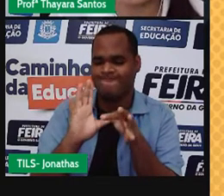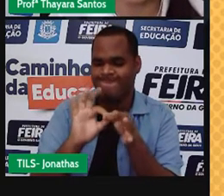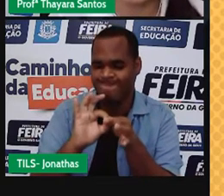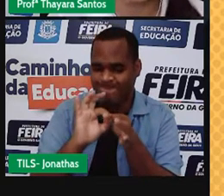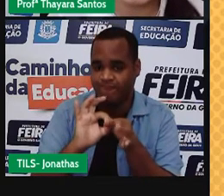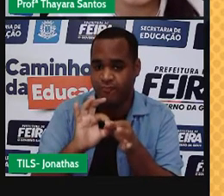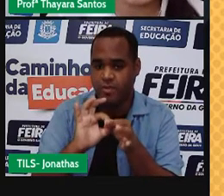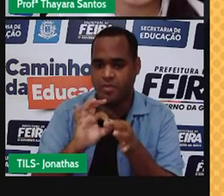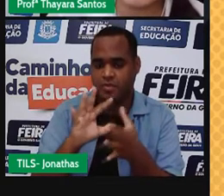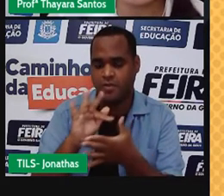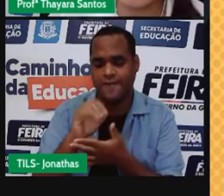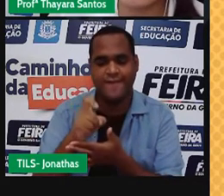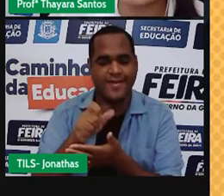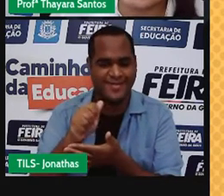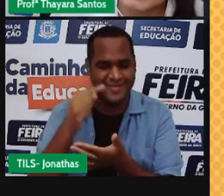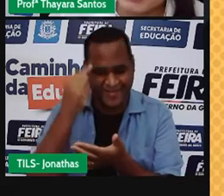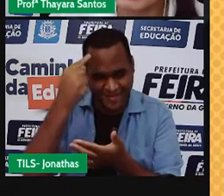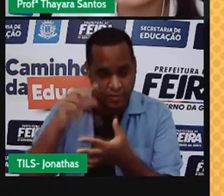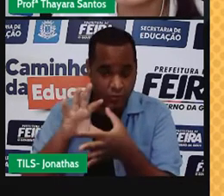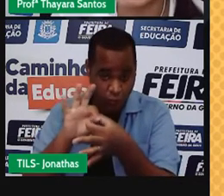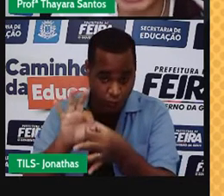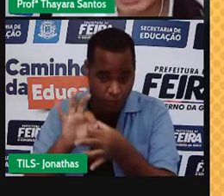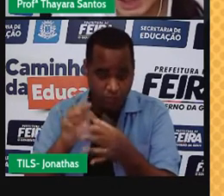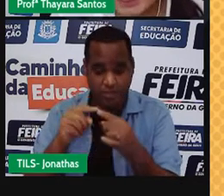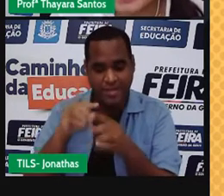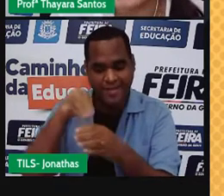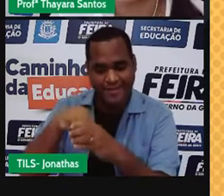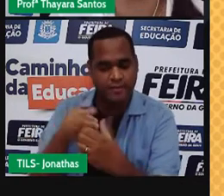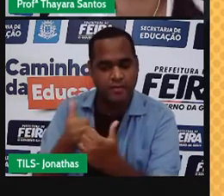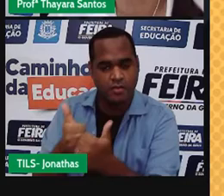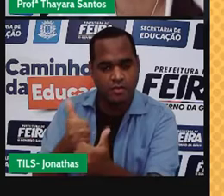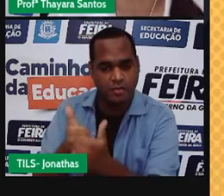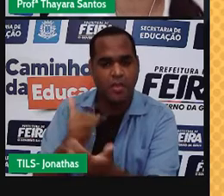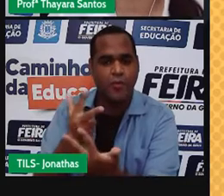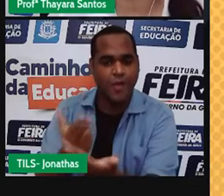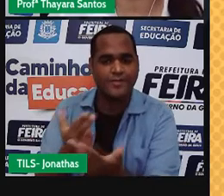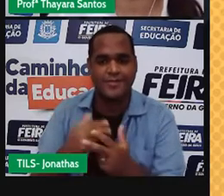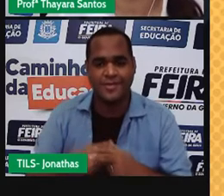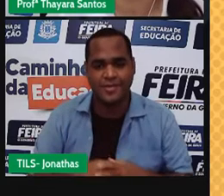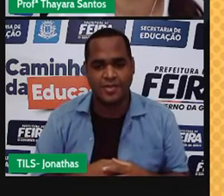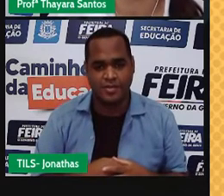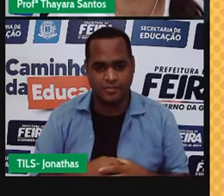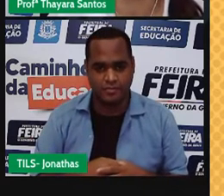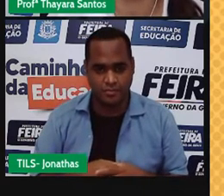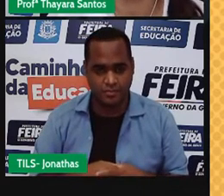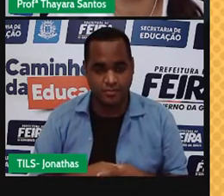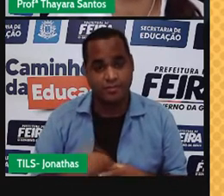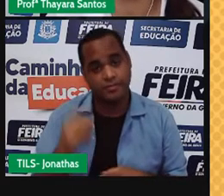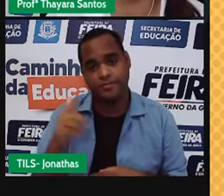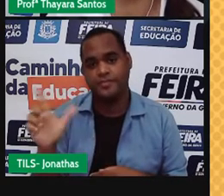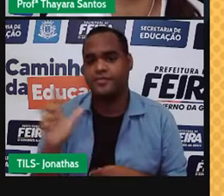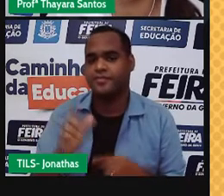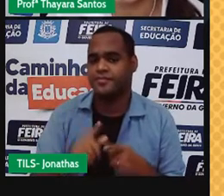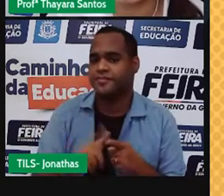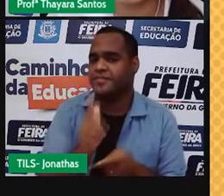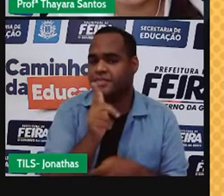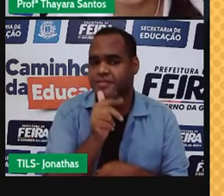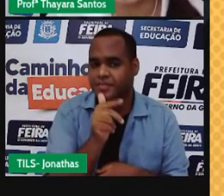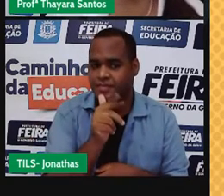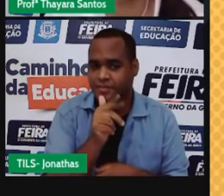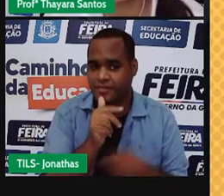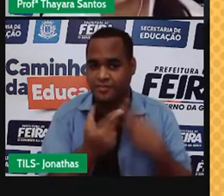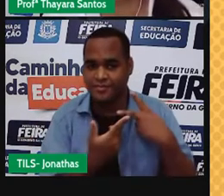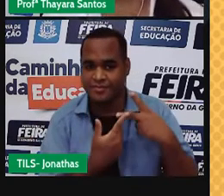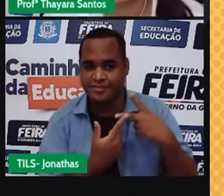é só uma fixa ela assume a forma do recipiente onde ela tá no caso da matéria em estado